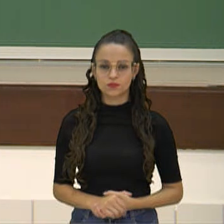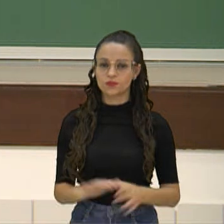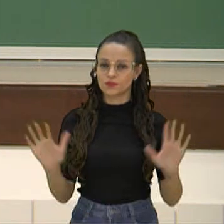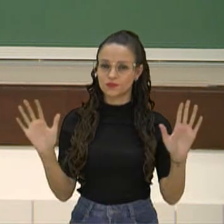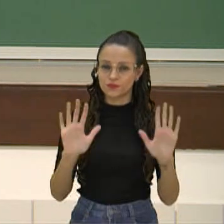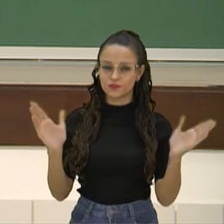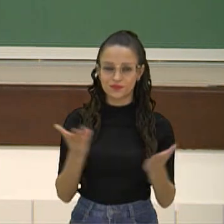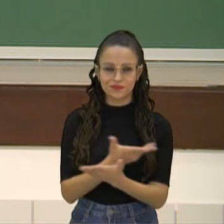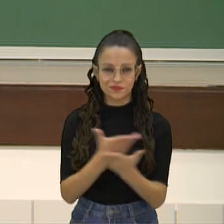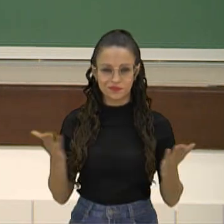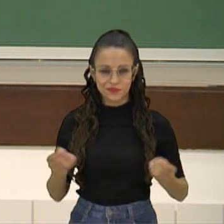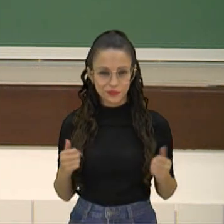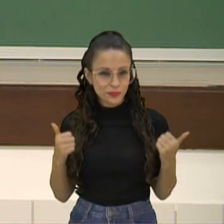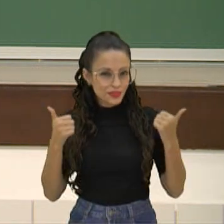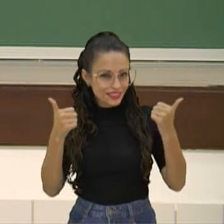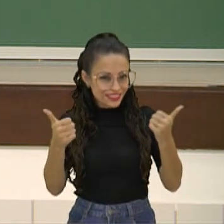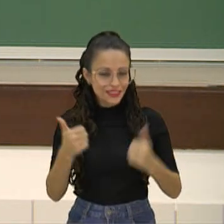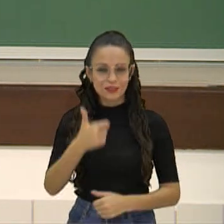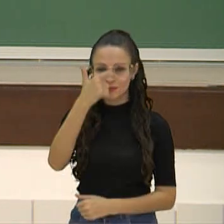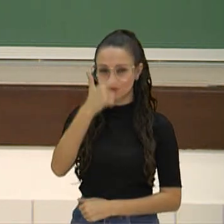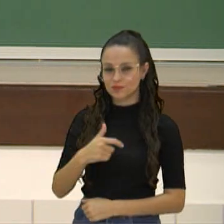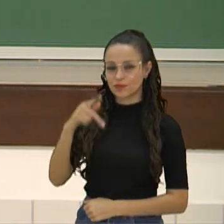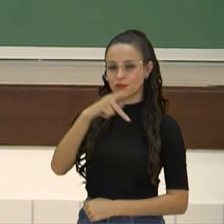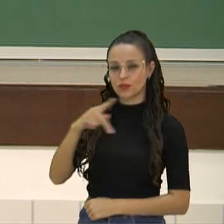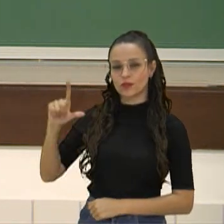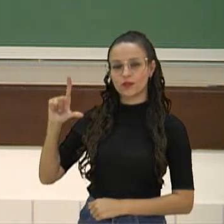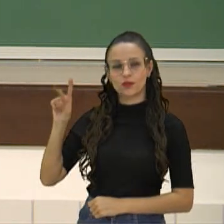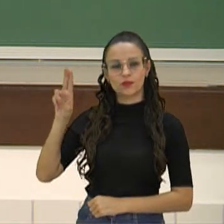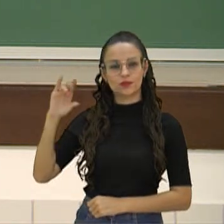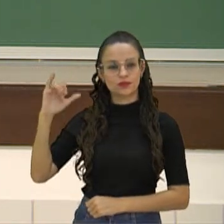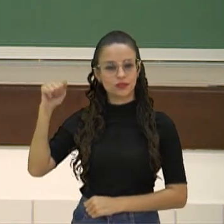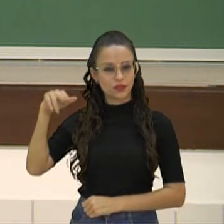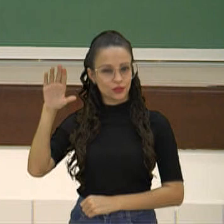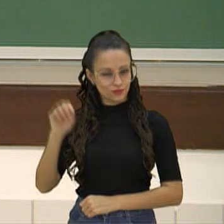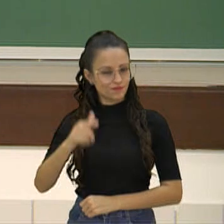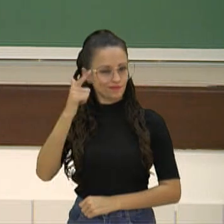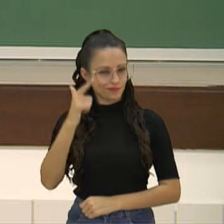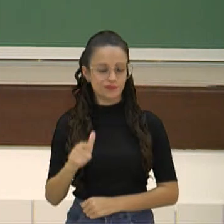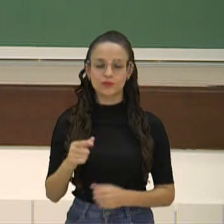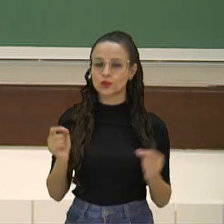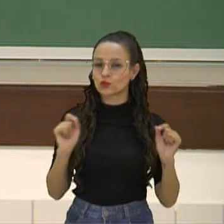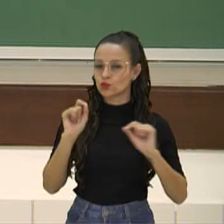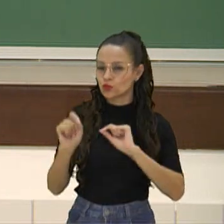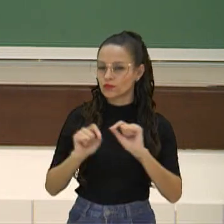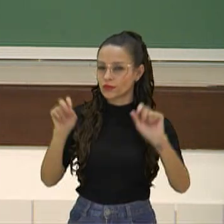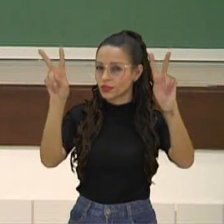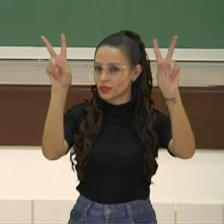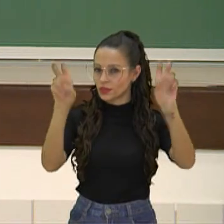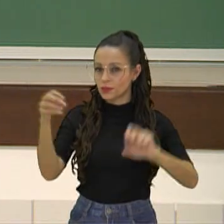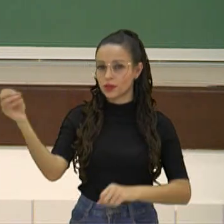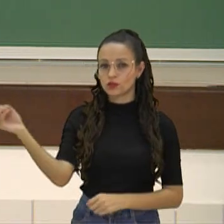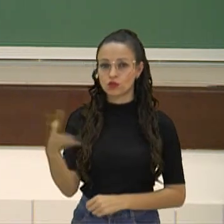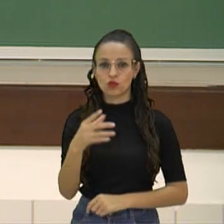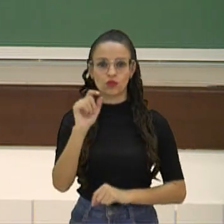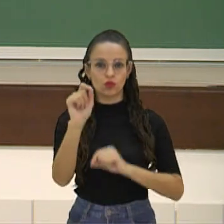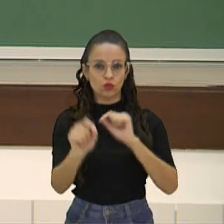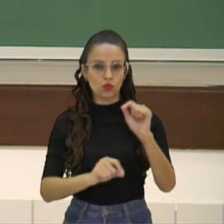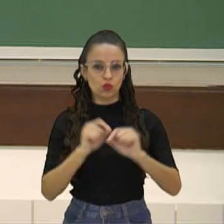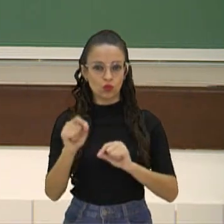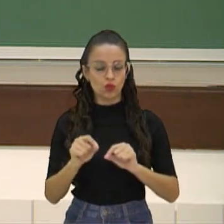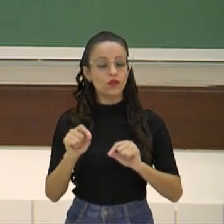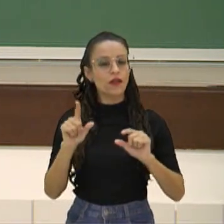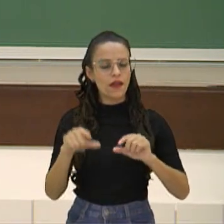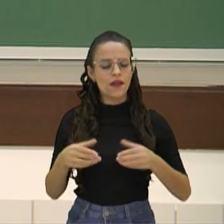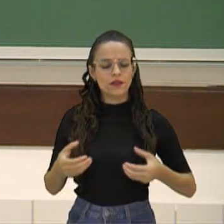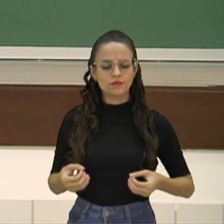Olá, minha gente, beleza? Professor Luciano com vocês mais uma vez, trazendo um novo tema que seria aparelho